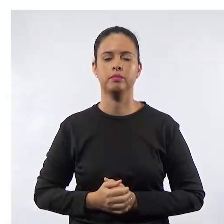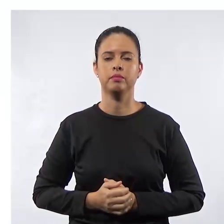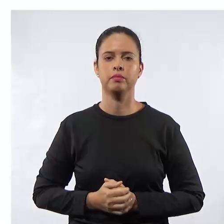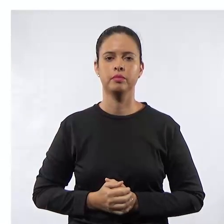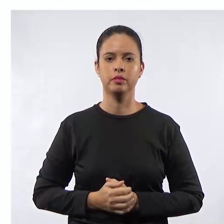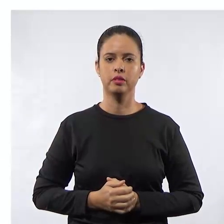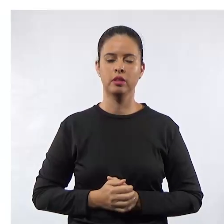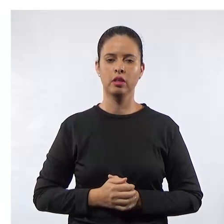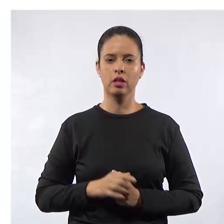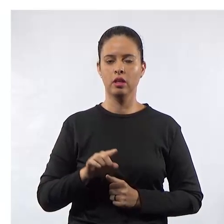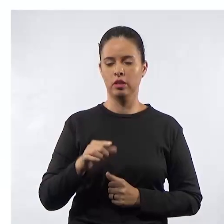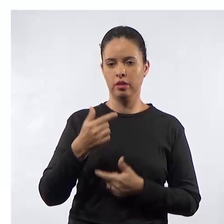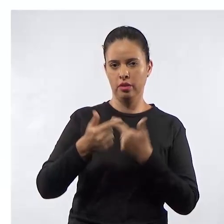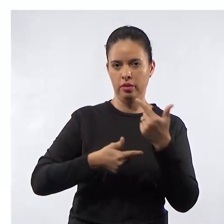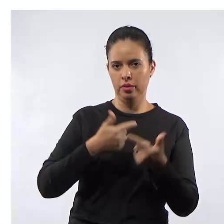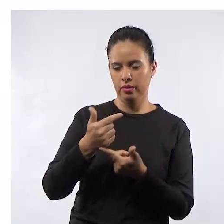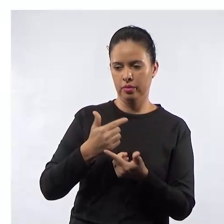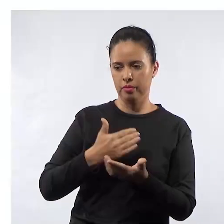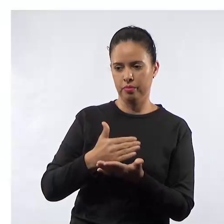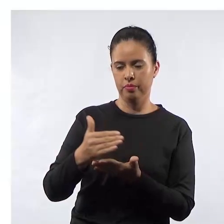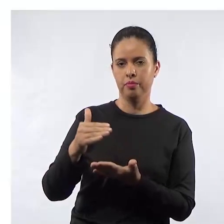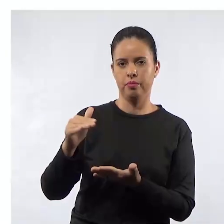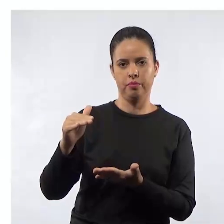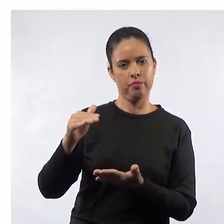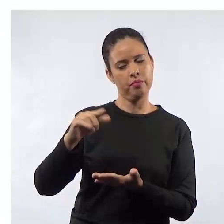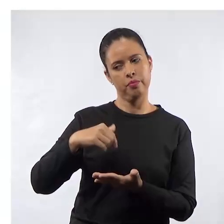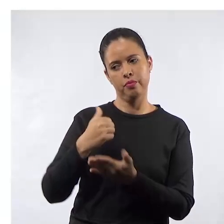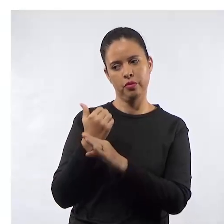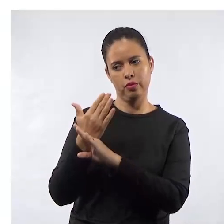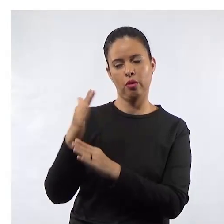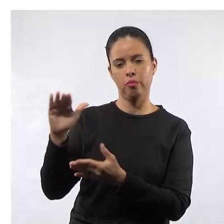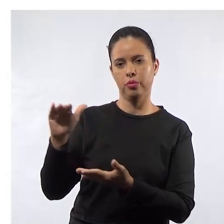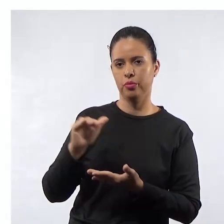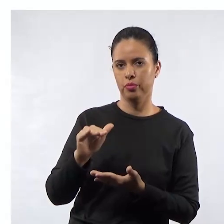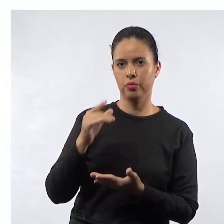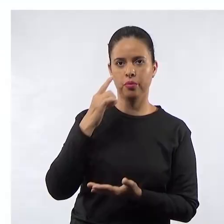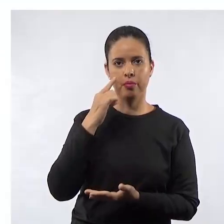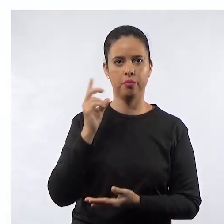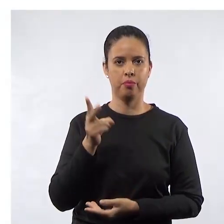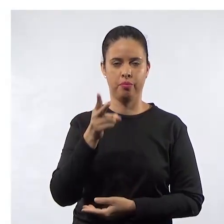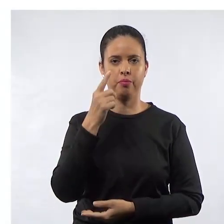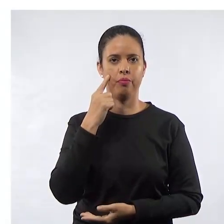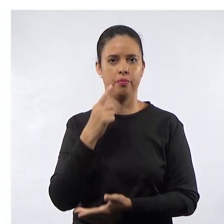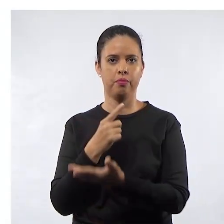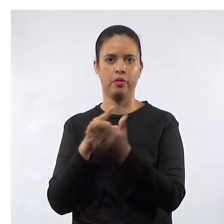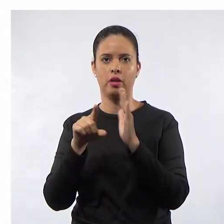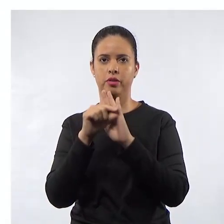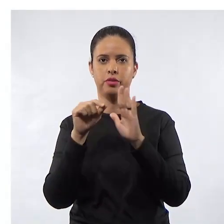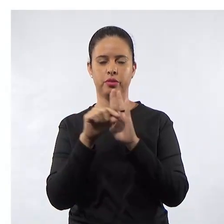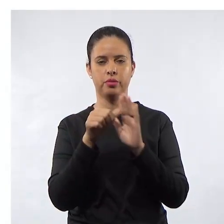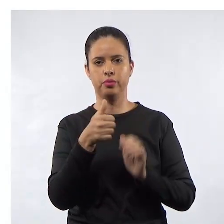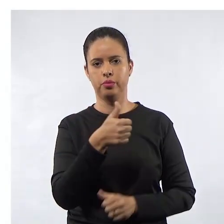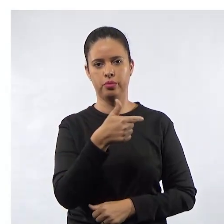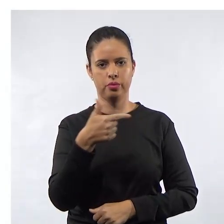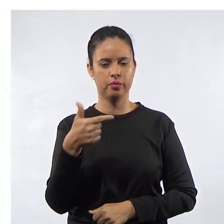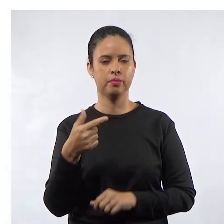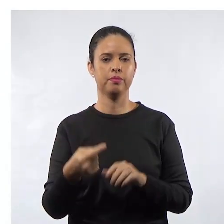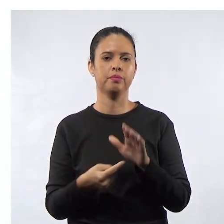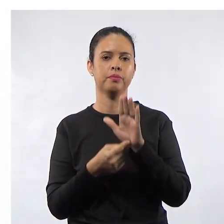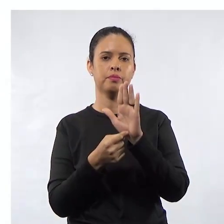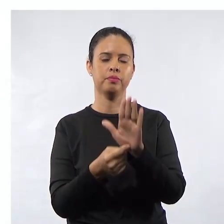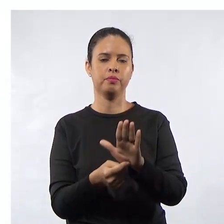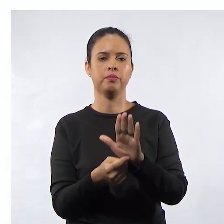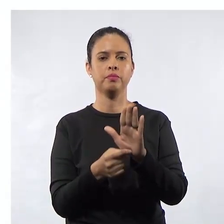que vocês entram aí para trabalhar com importação de produtos, né? E aqui, dando continuidade ao nosso artigo 12, ainda vou